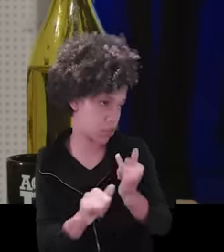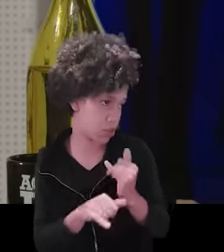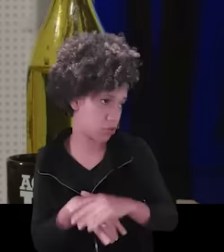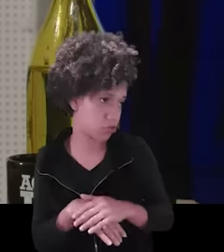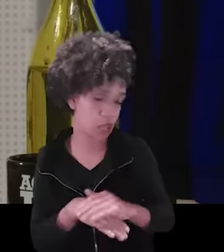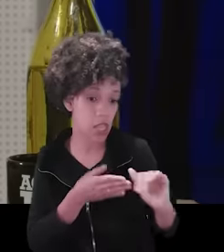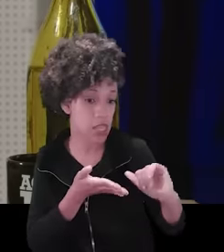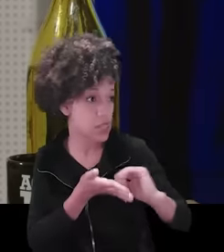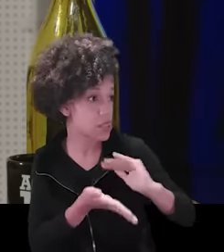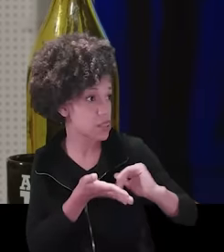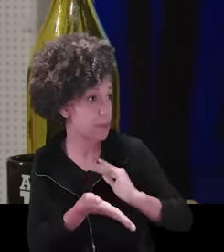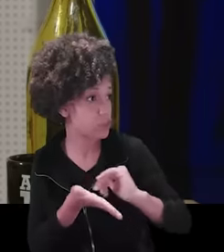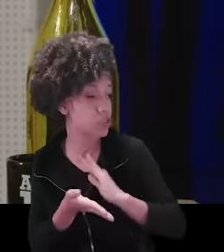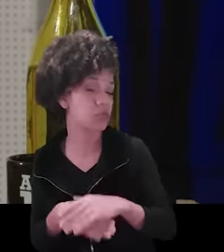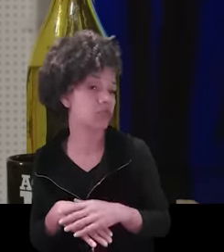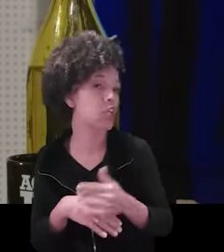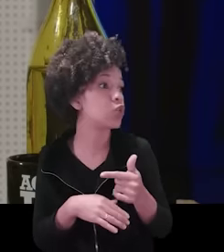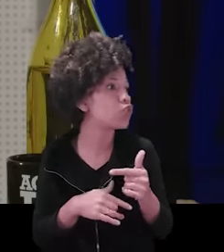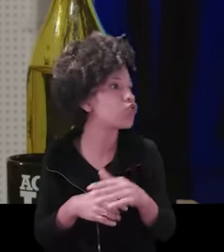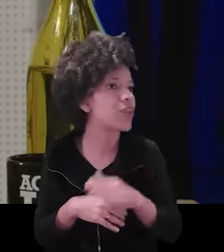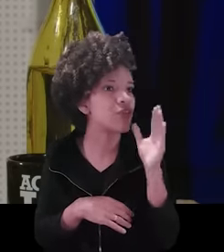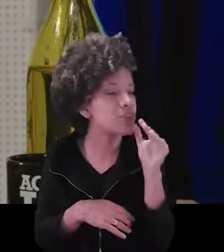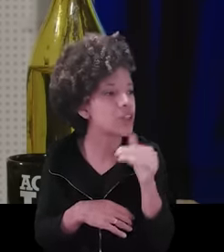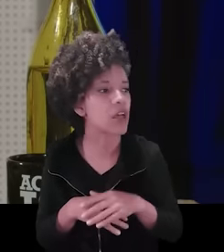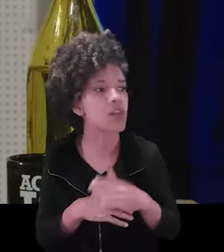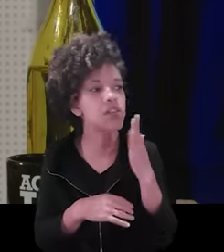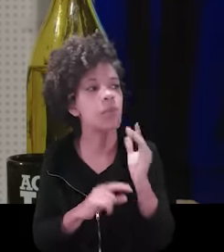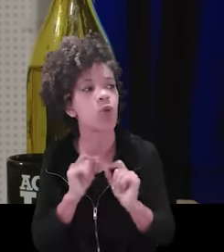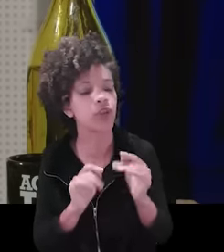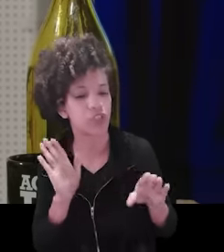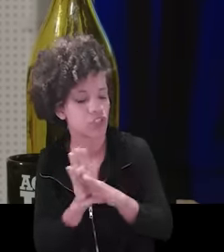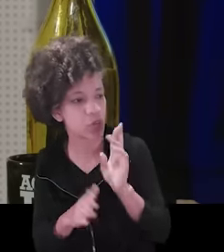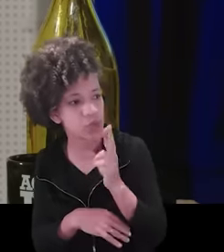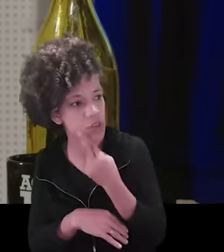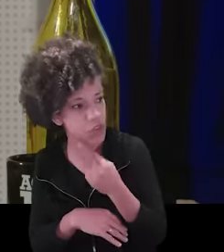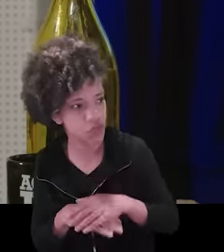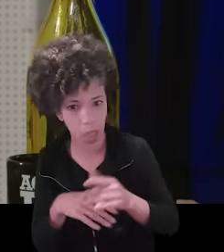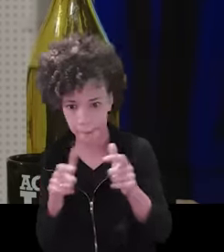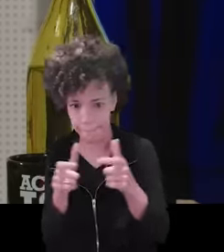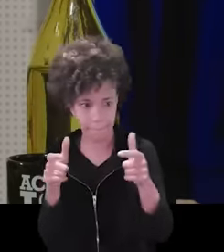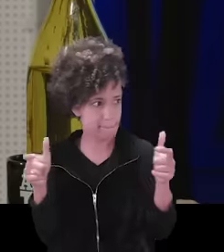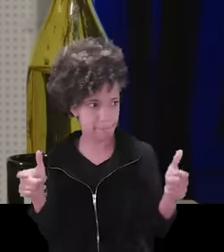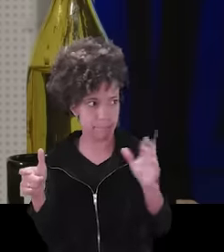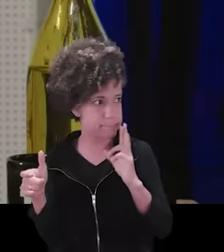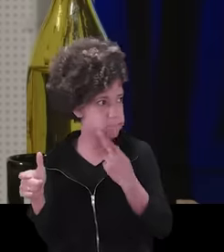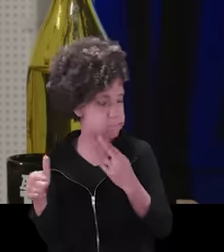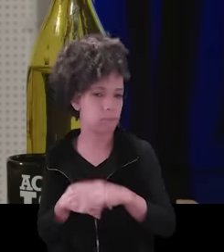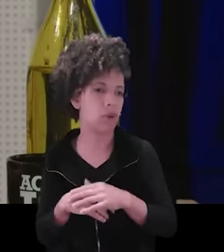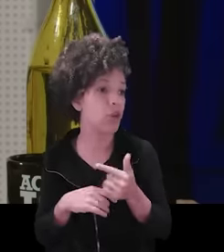nem e tiram E aí eles não tinham trabalhadores sabe o que você chegar no restaurante gigante